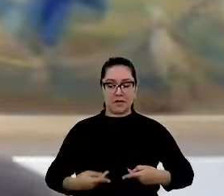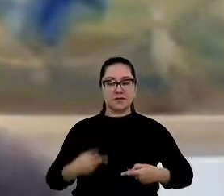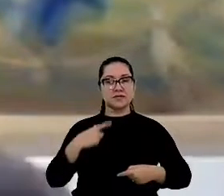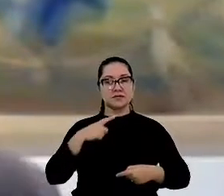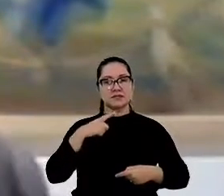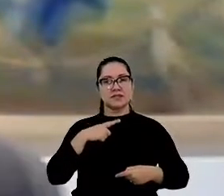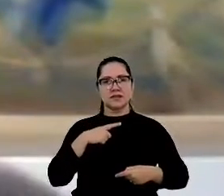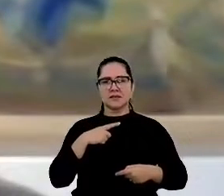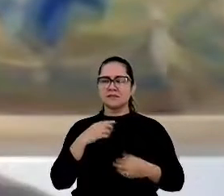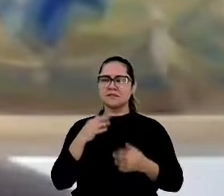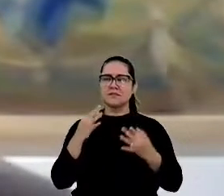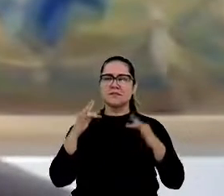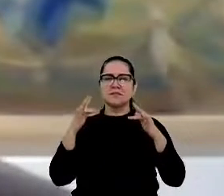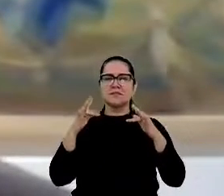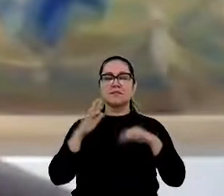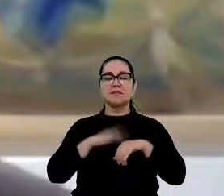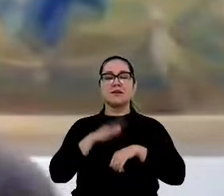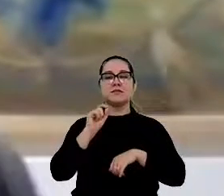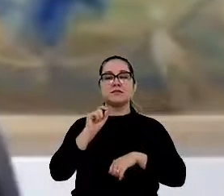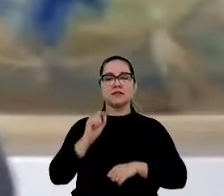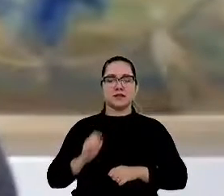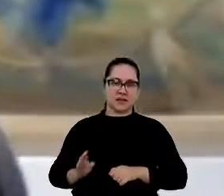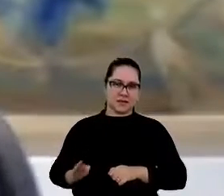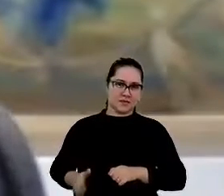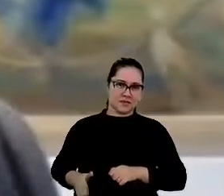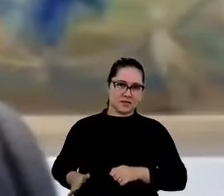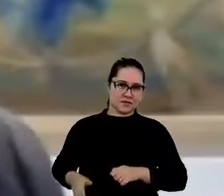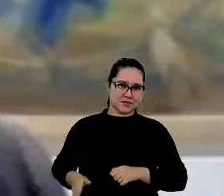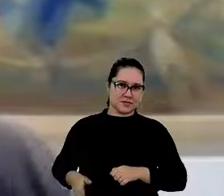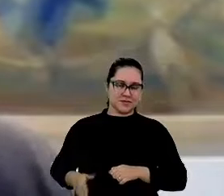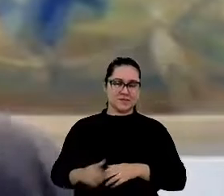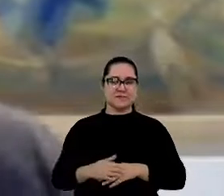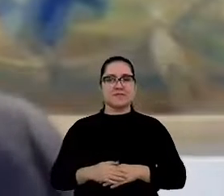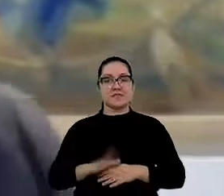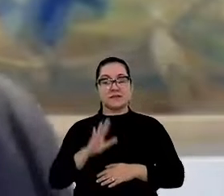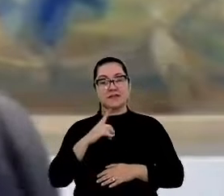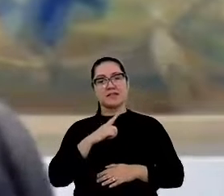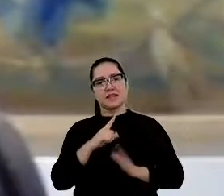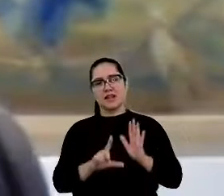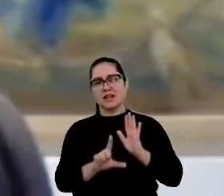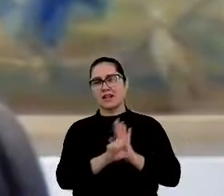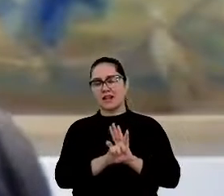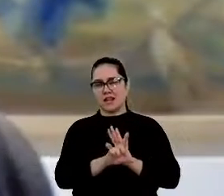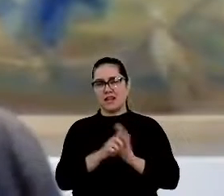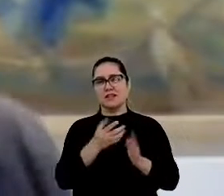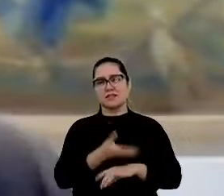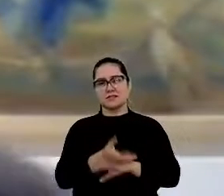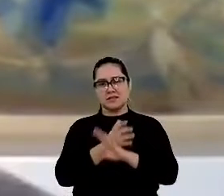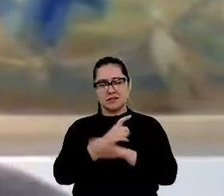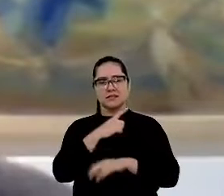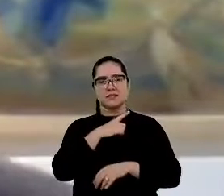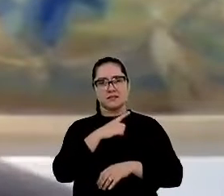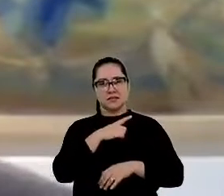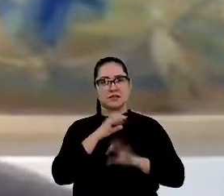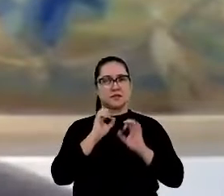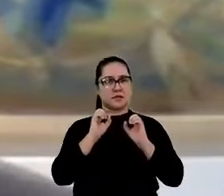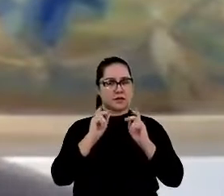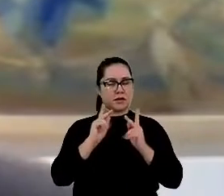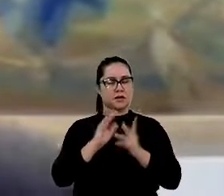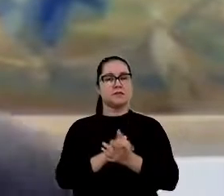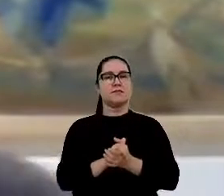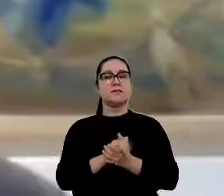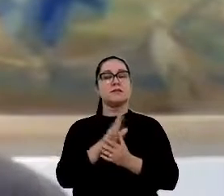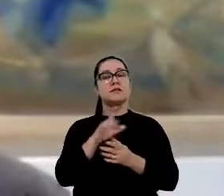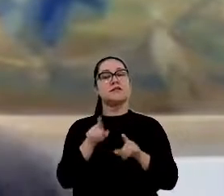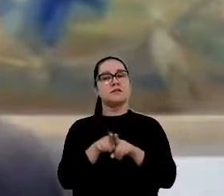de saúde da empresa, da mesma empresa que nós trabalhamos. Tem um indivíduo A que é ótimo, faz exercício, se cuida, tudo certinho. E tem um